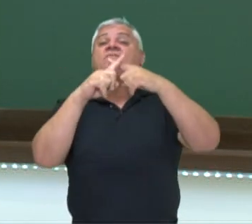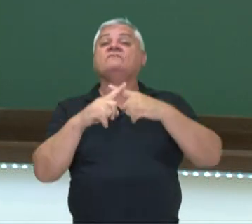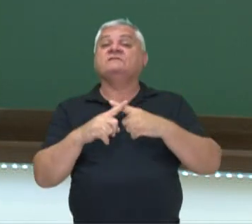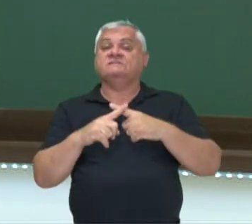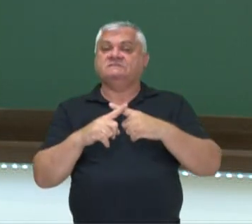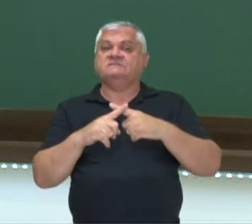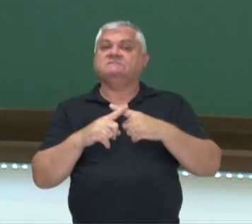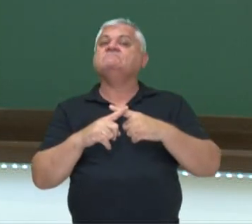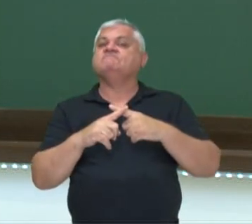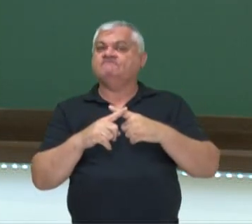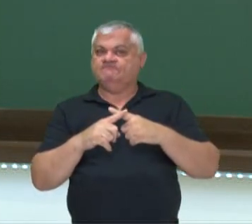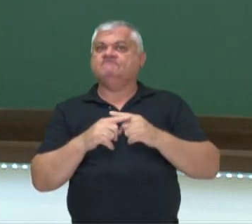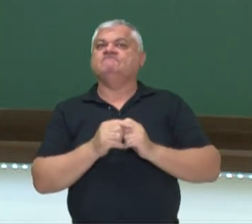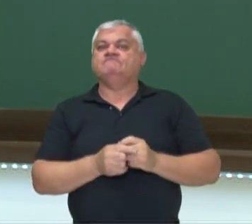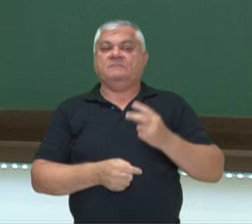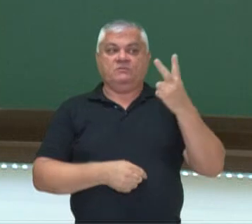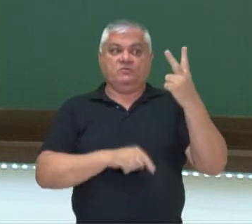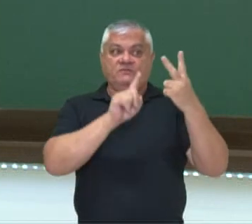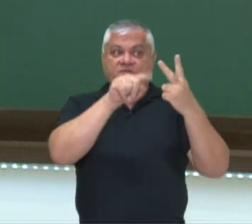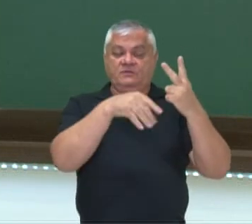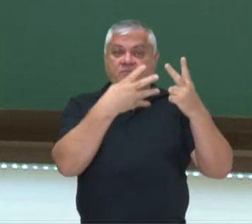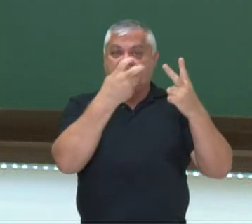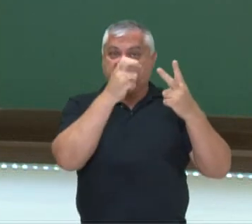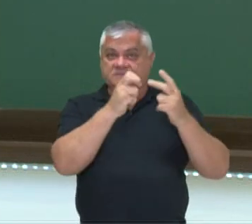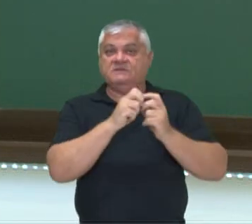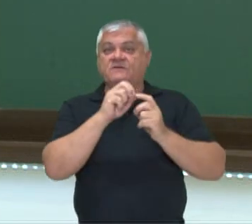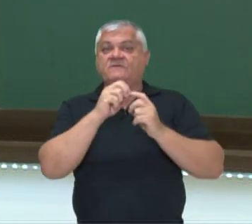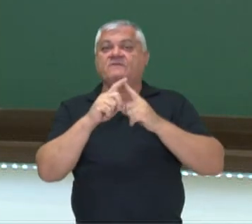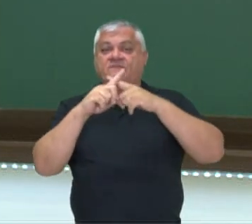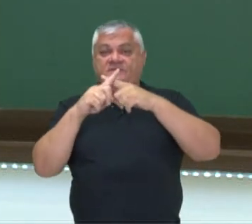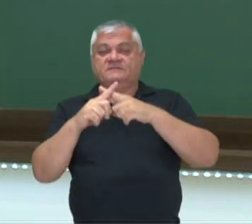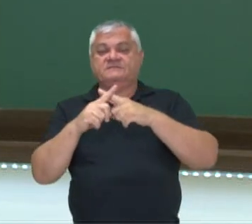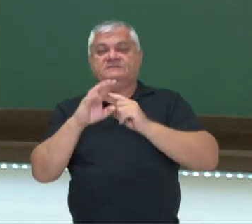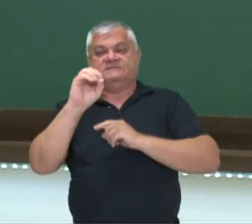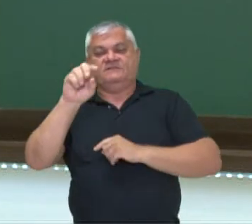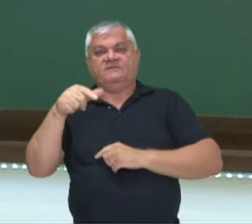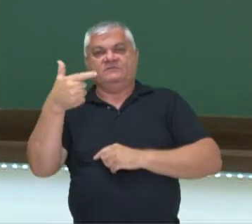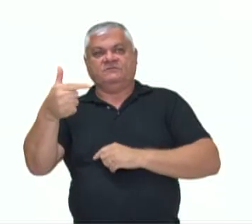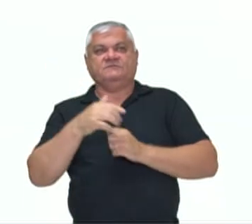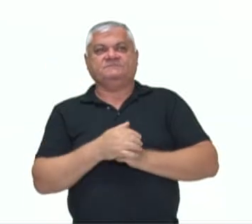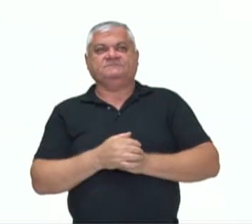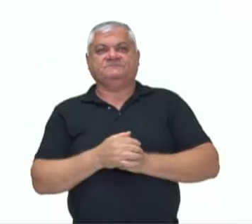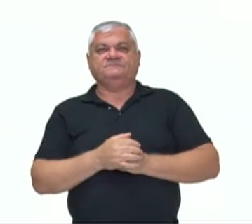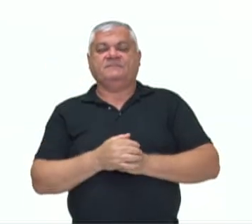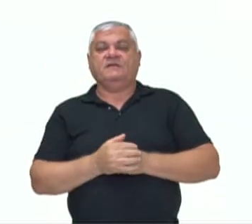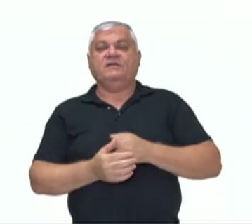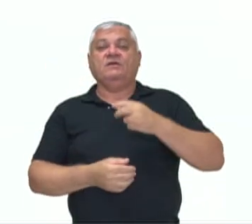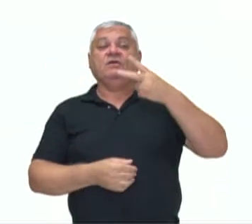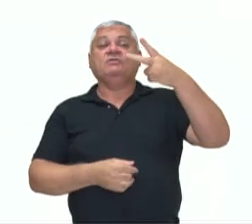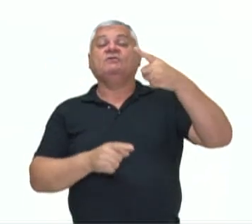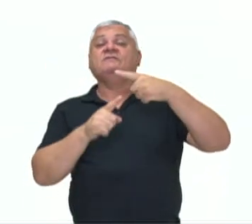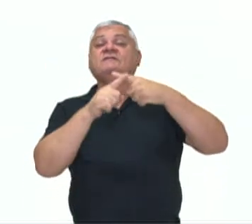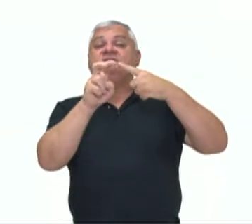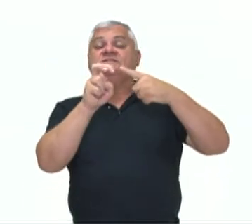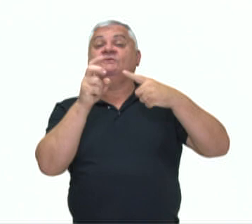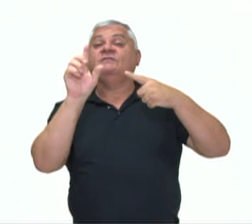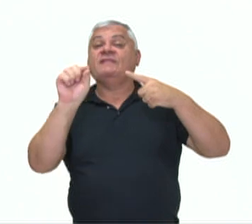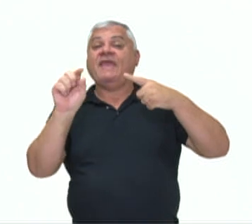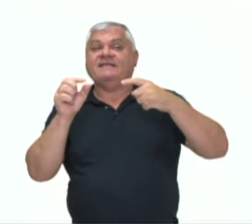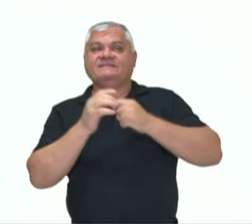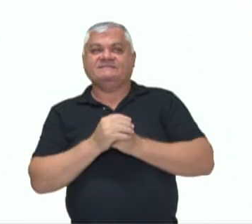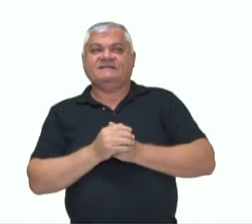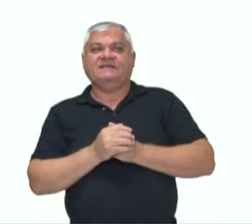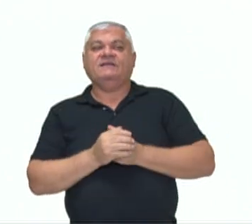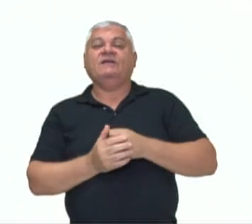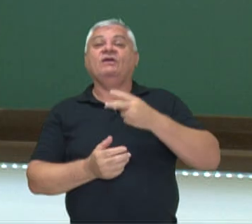2,45 vezes 0,2. Confere comigo. 2 vezes 5 é 10, vai 1, né? 2